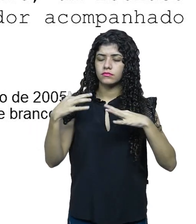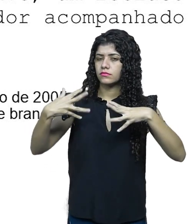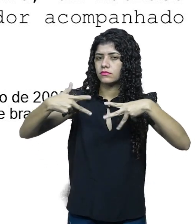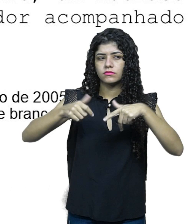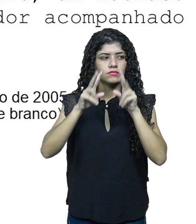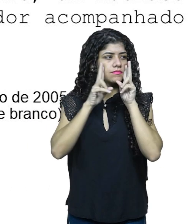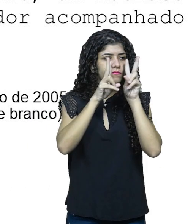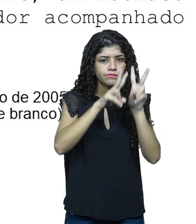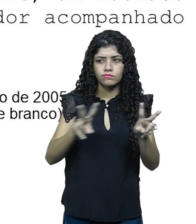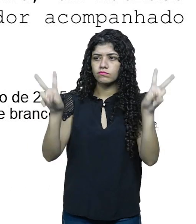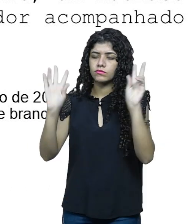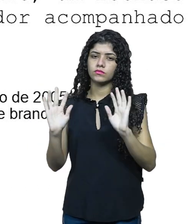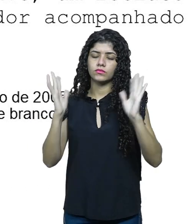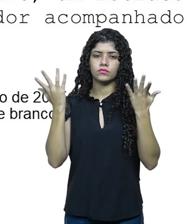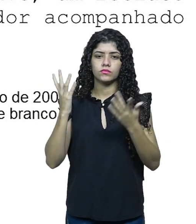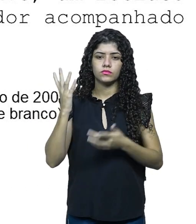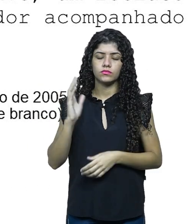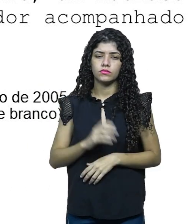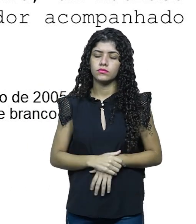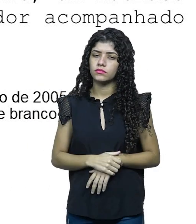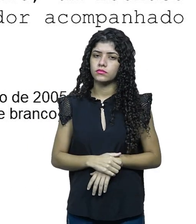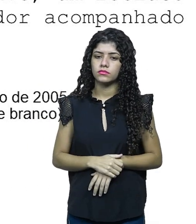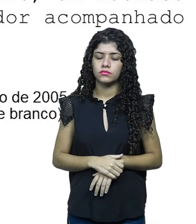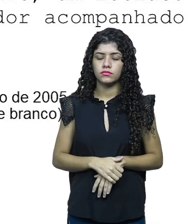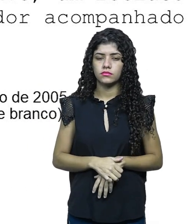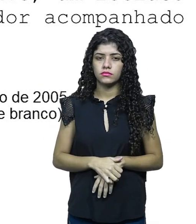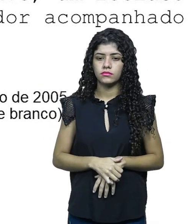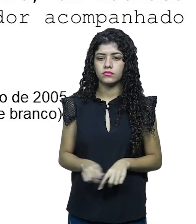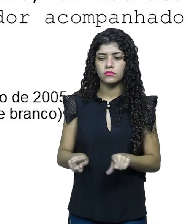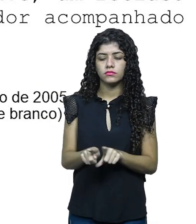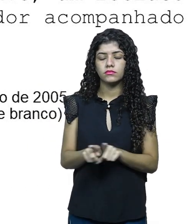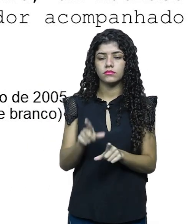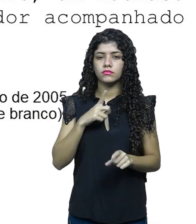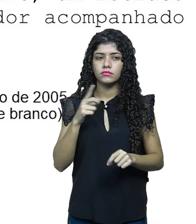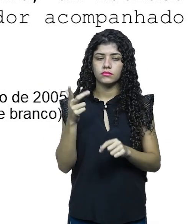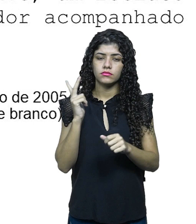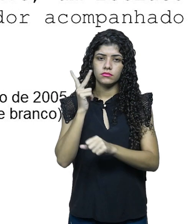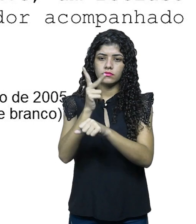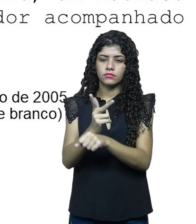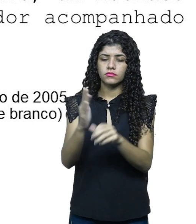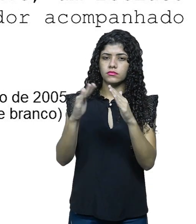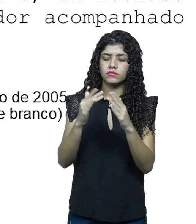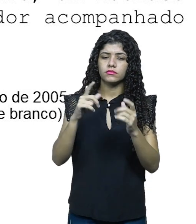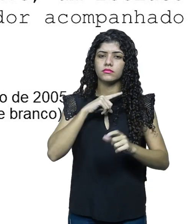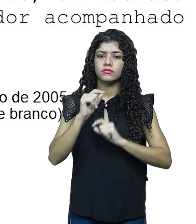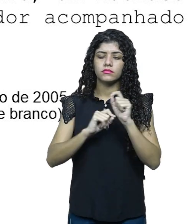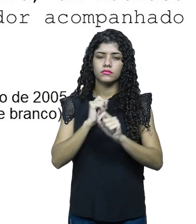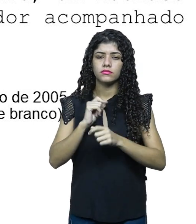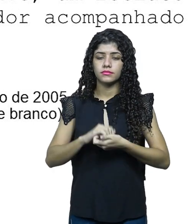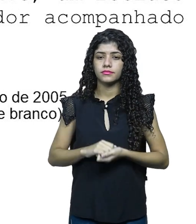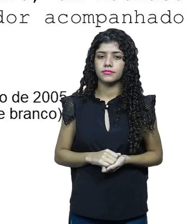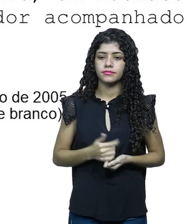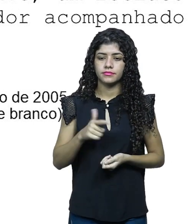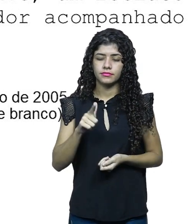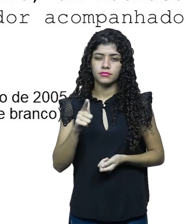de mostrar como aconteceu, porque a moda é outra. No caso da câmera caseira é porque é menos, né, tem uma